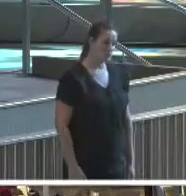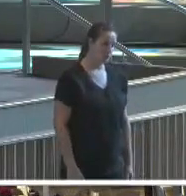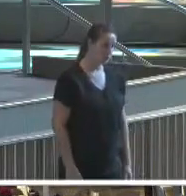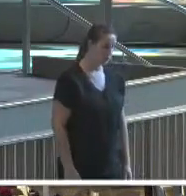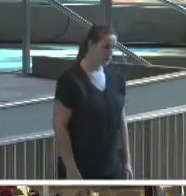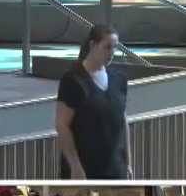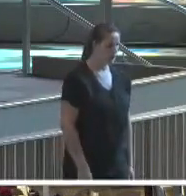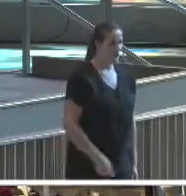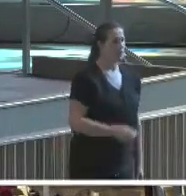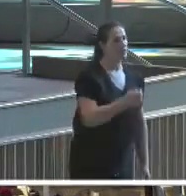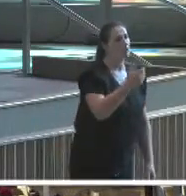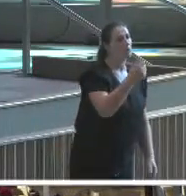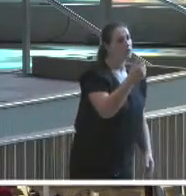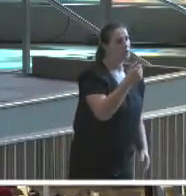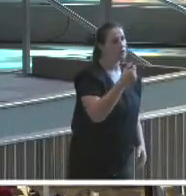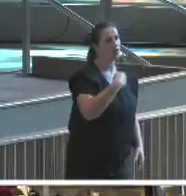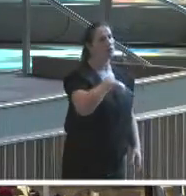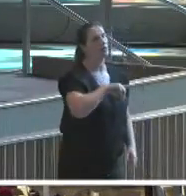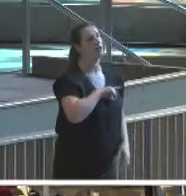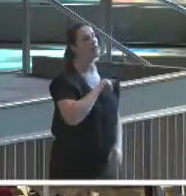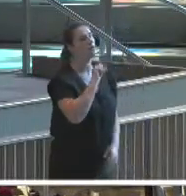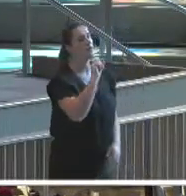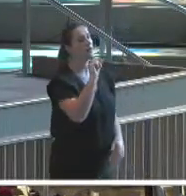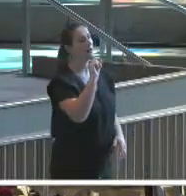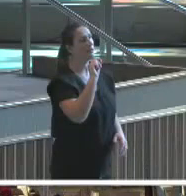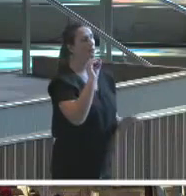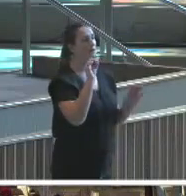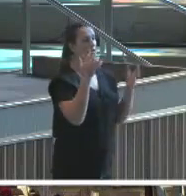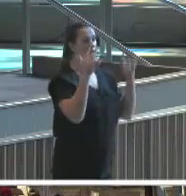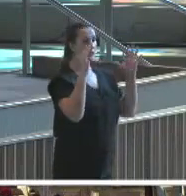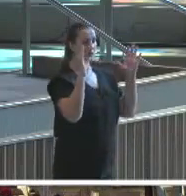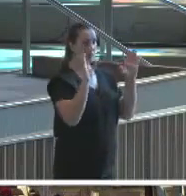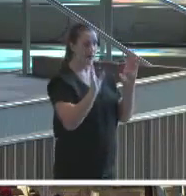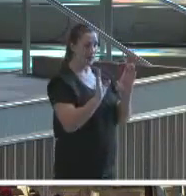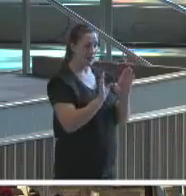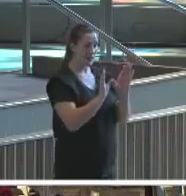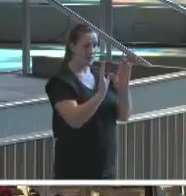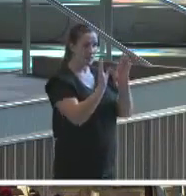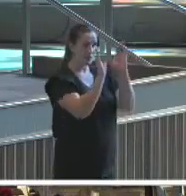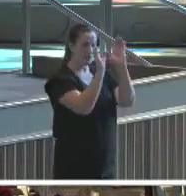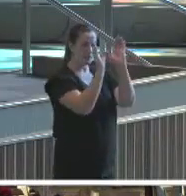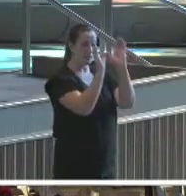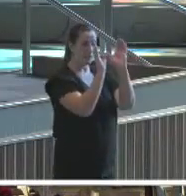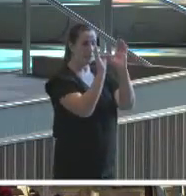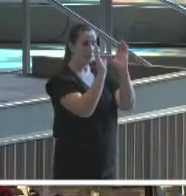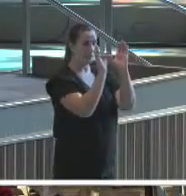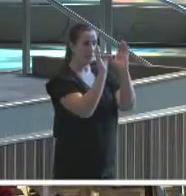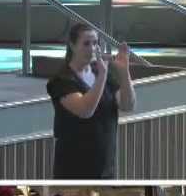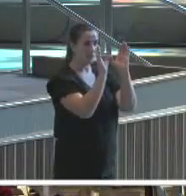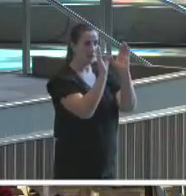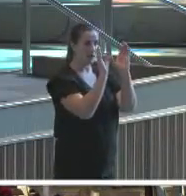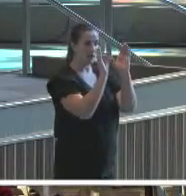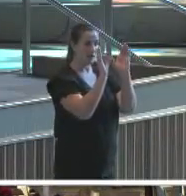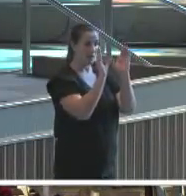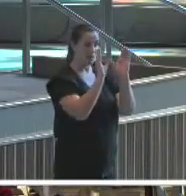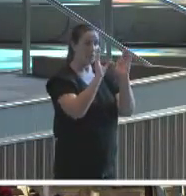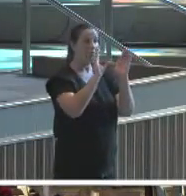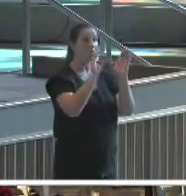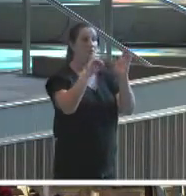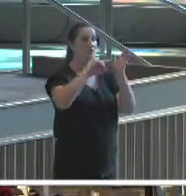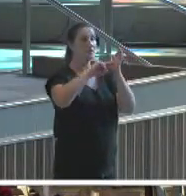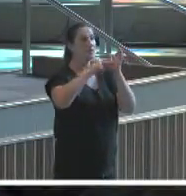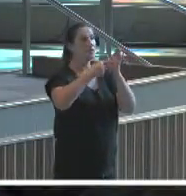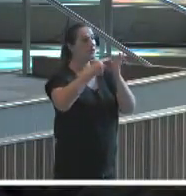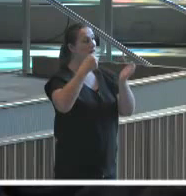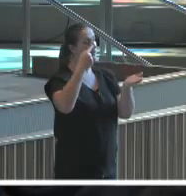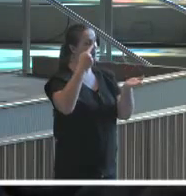Daqui a pouquinho a gente vai celebrar a ceia do Senhor, e esse aqui é o pacto